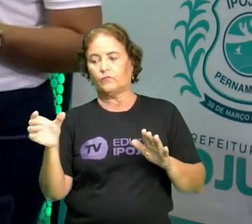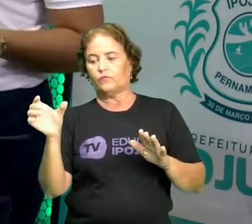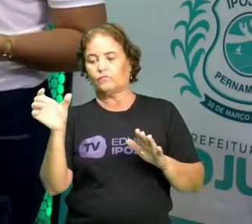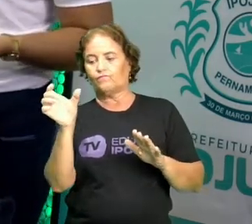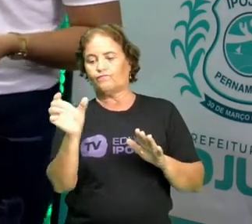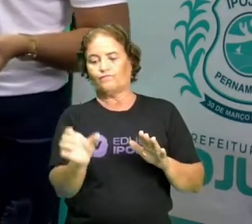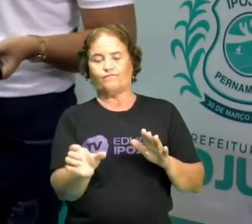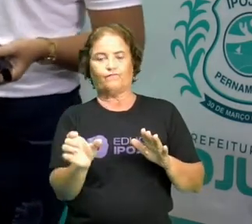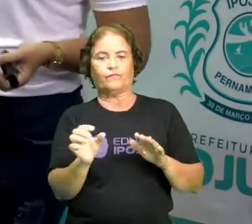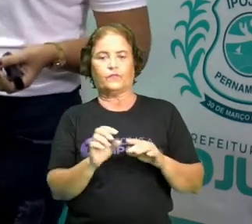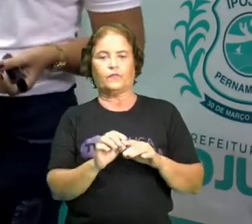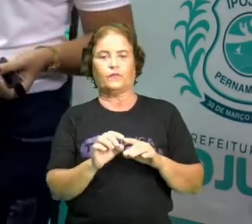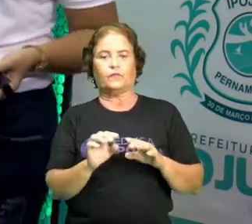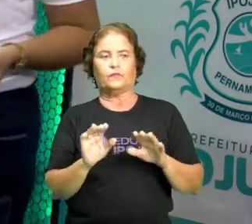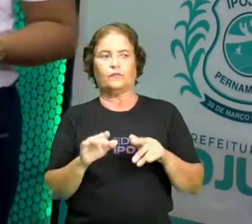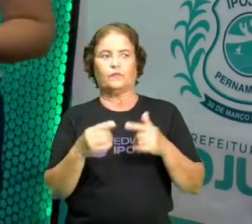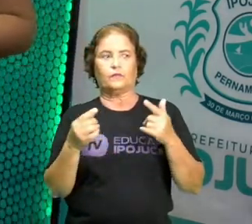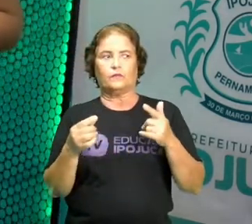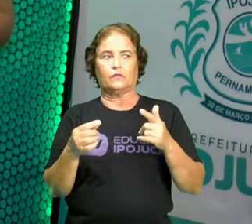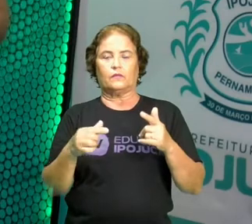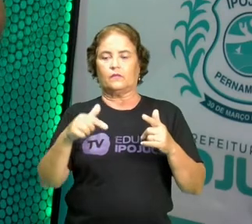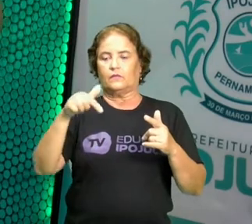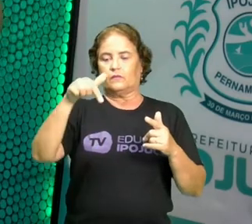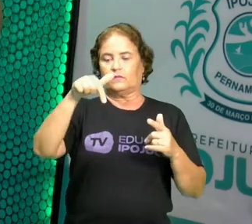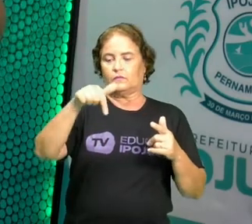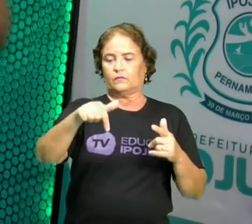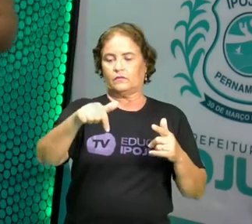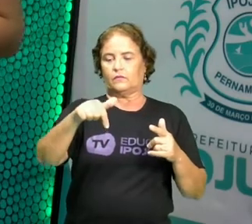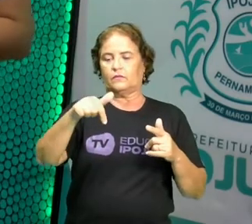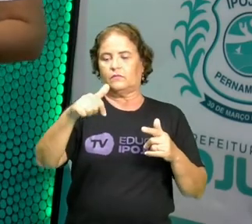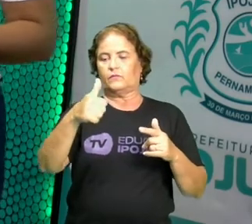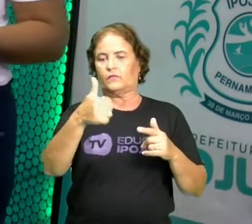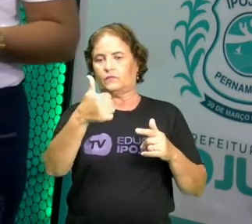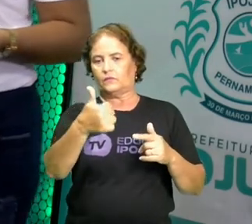milhar. Sendo lido assim,